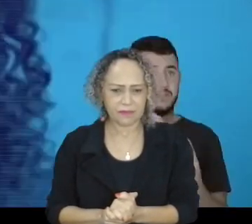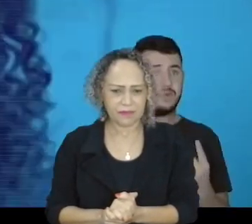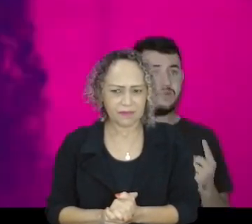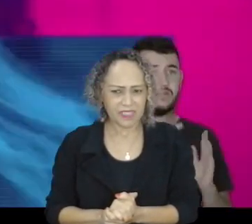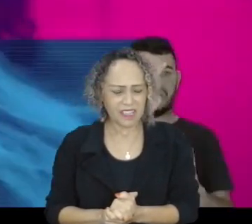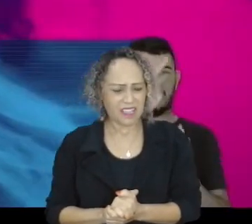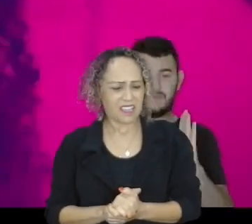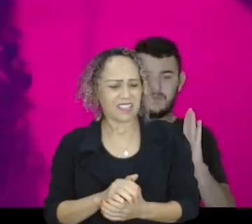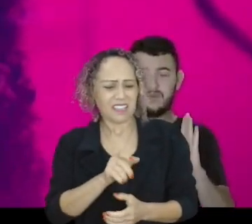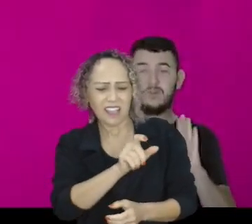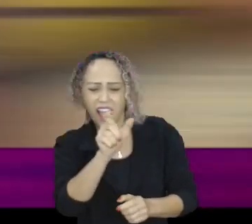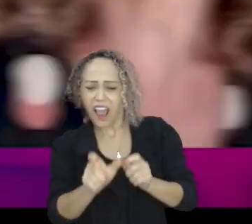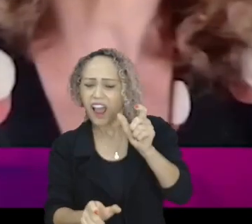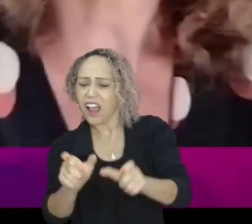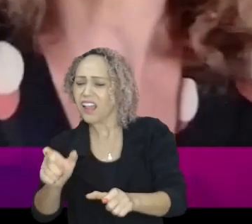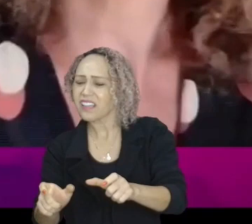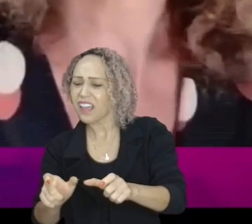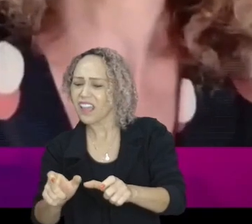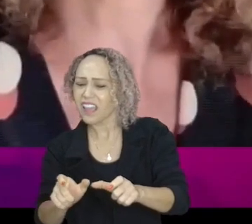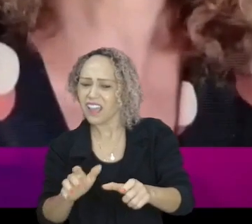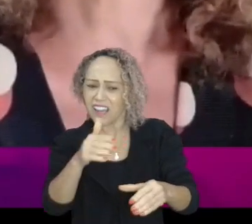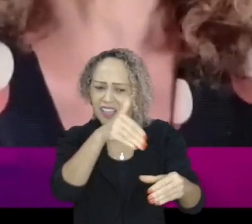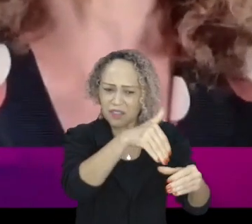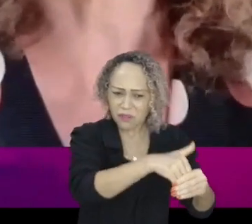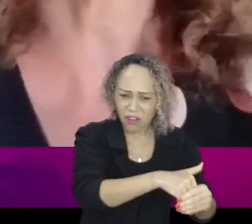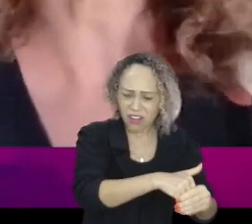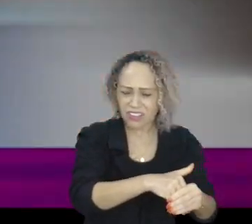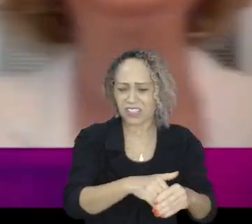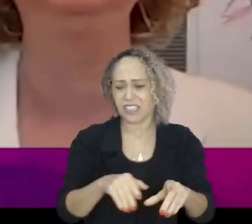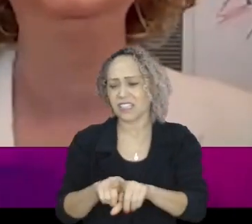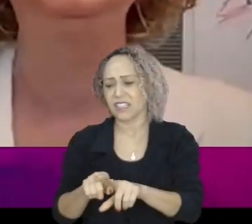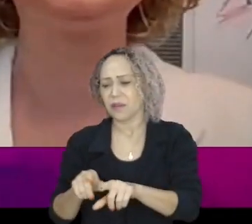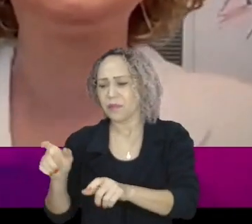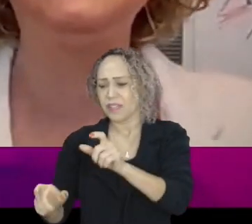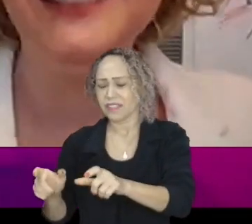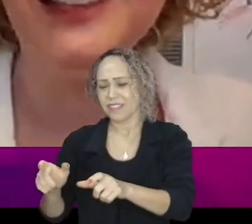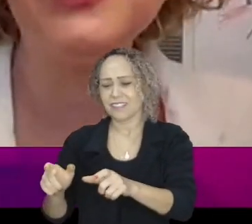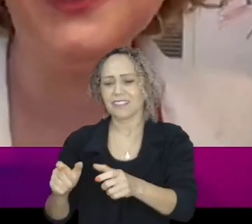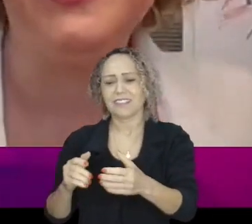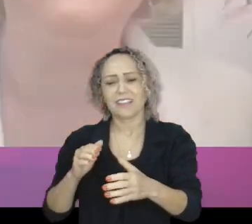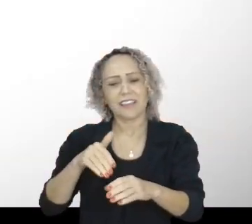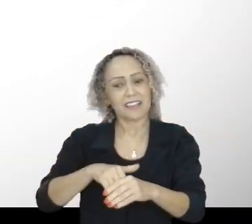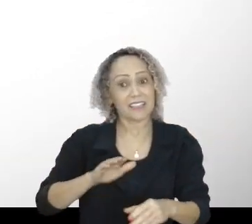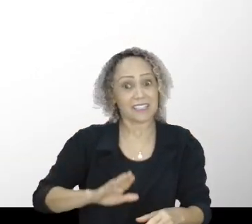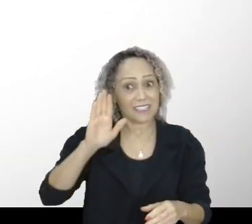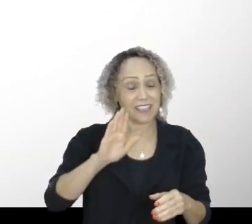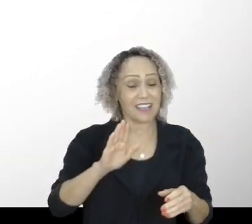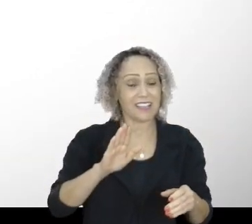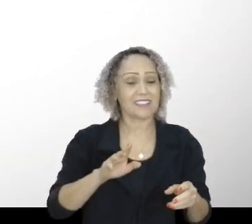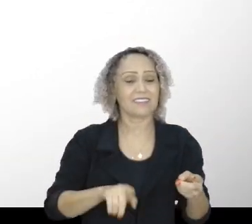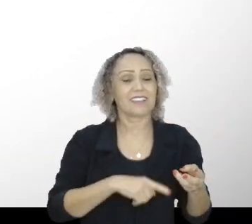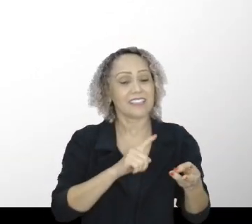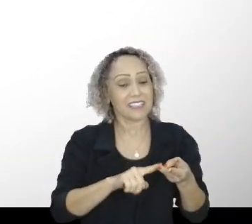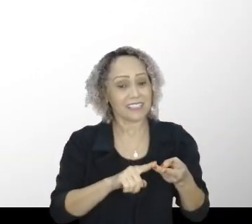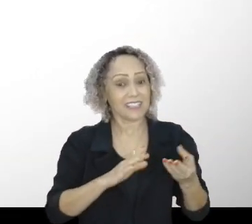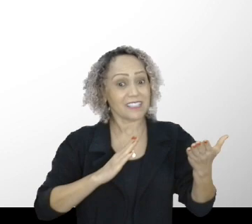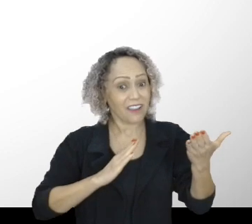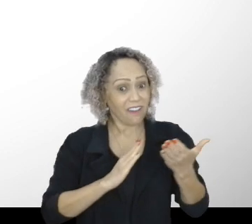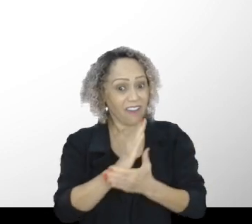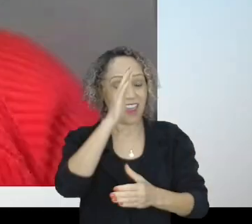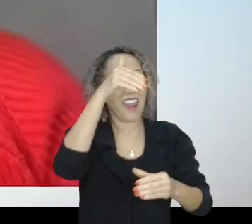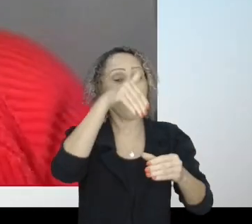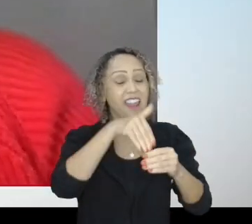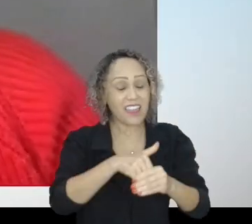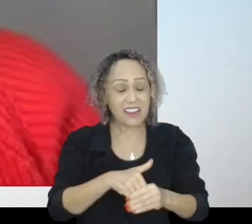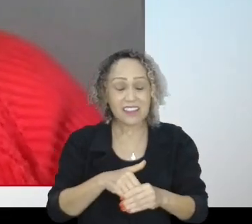Daquelas que votam, das que se candidatam e das eleitas. Porque no Brasil da